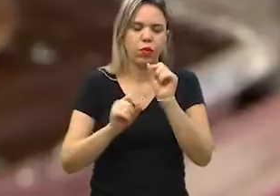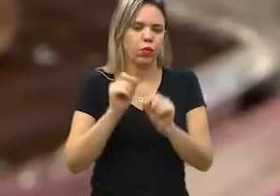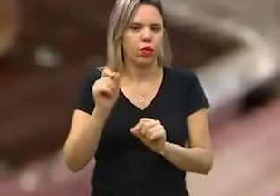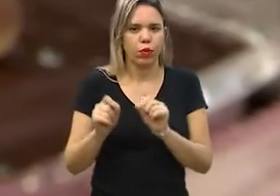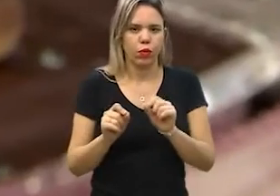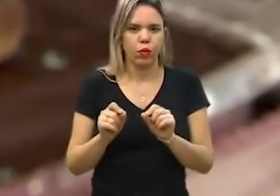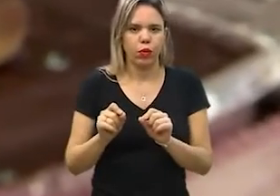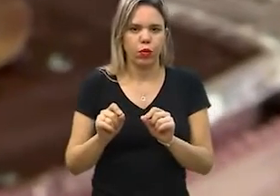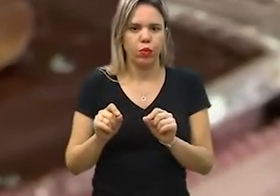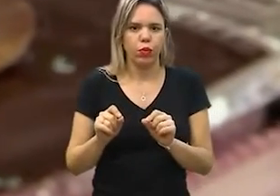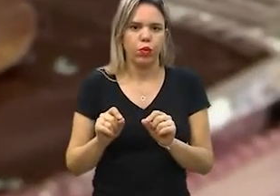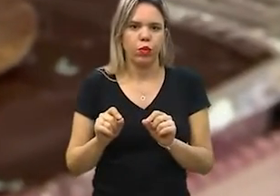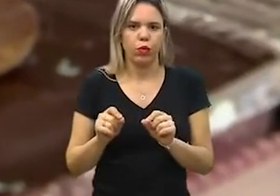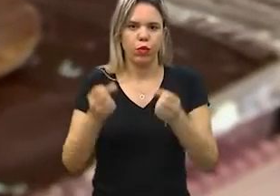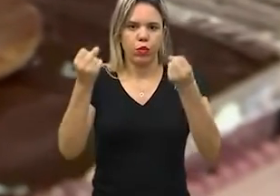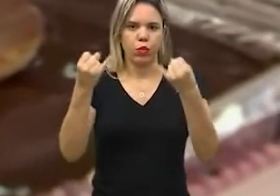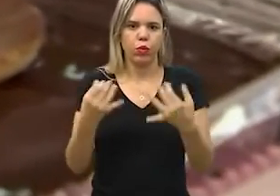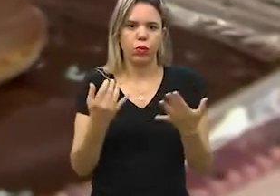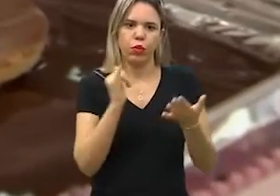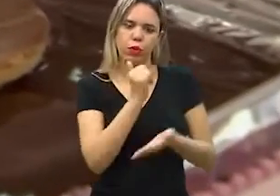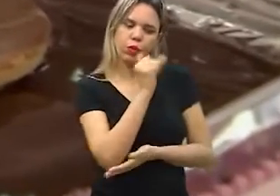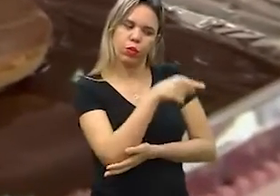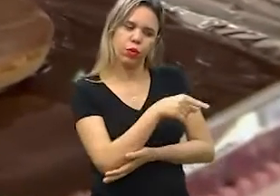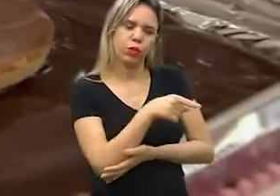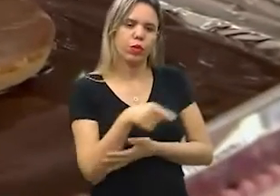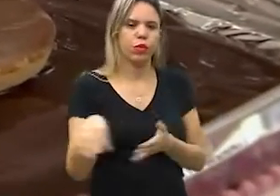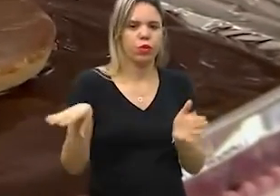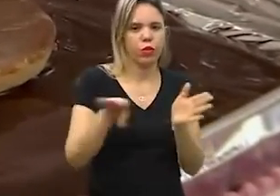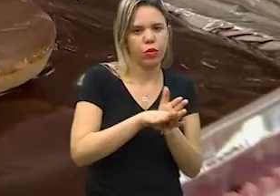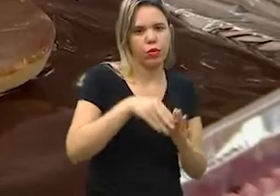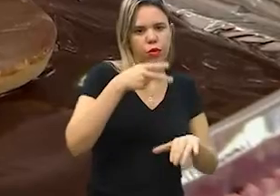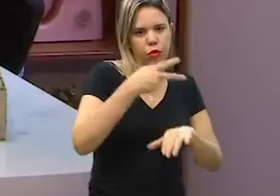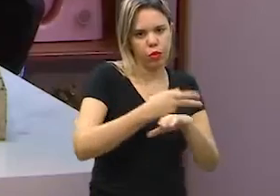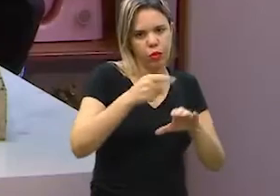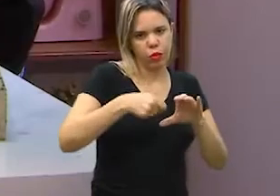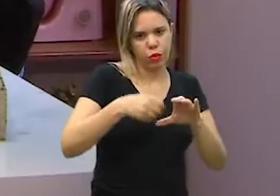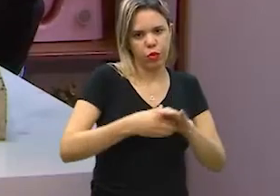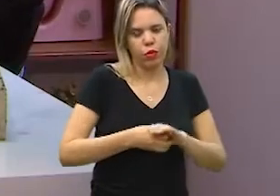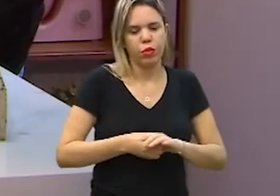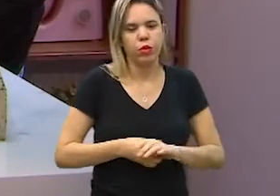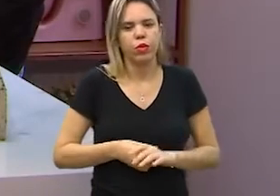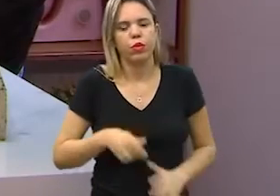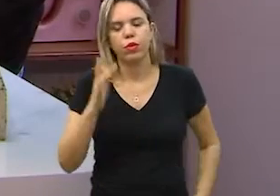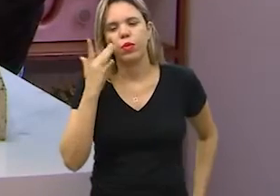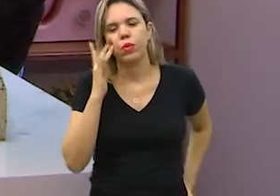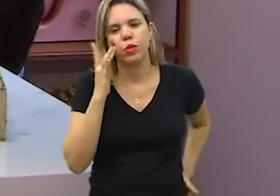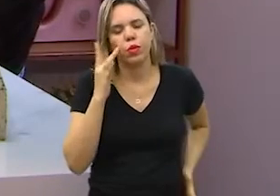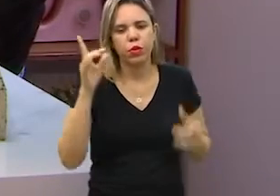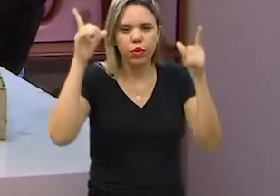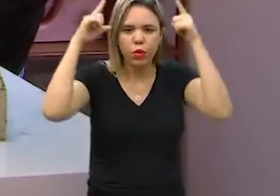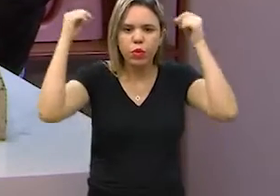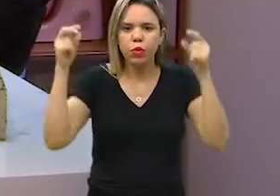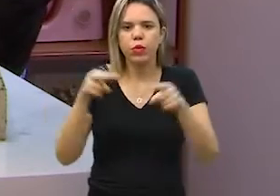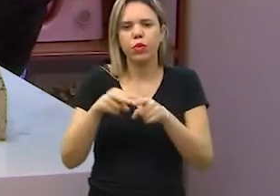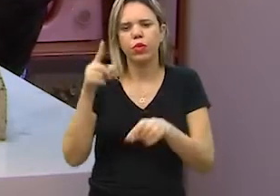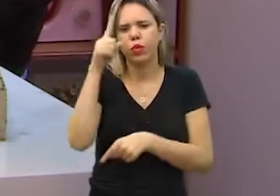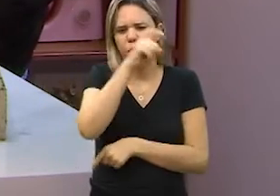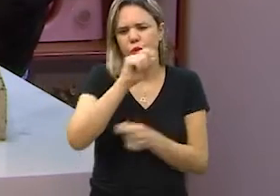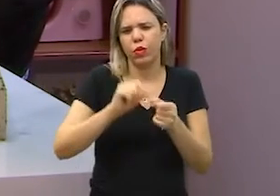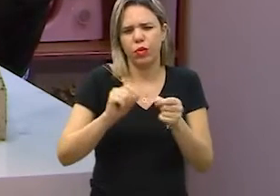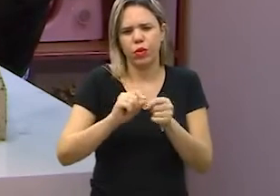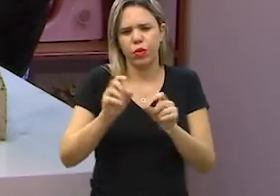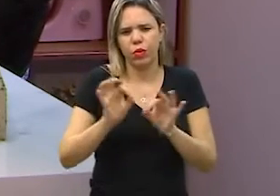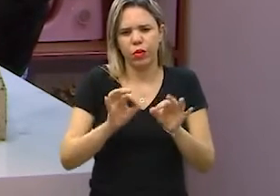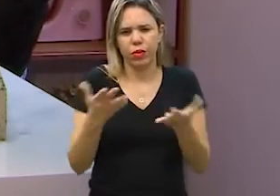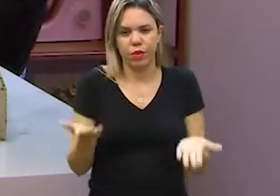seguinte, que eu até contei para ela, quando a gente veio gravar, que eu achava que torta holandesa era uma coisa difícil de